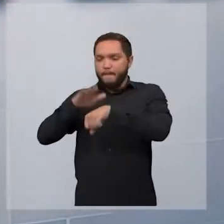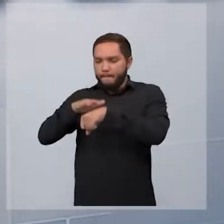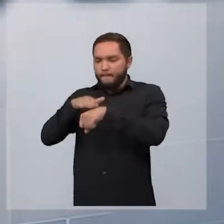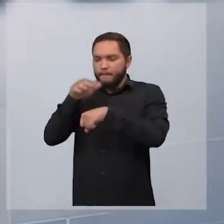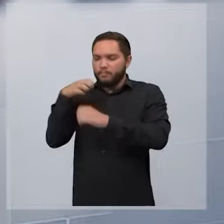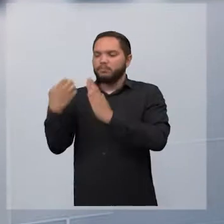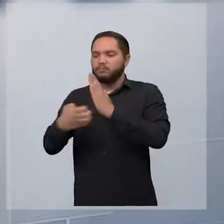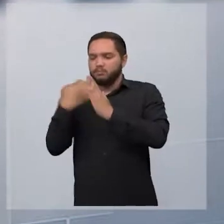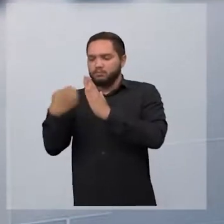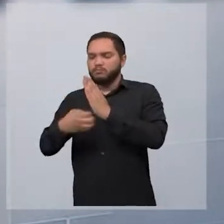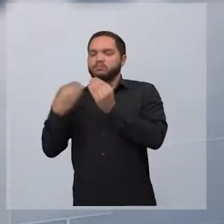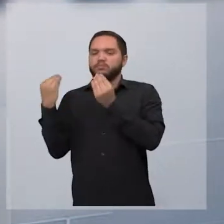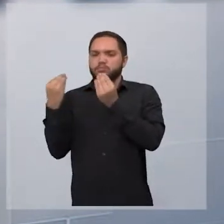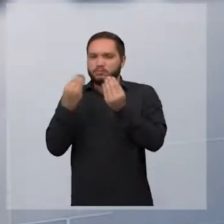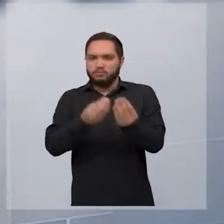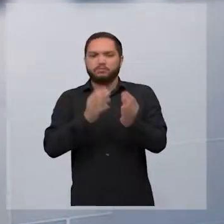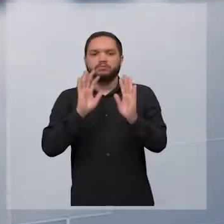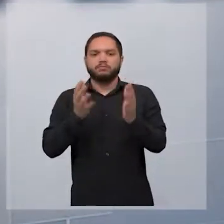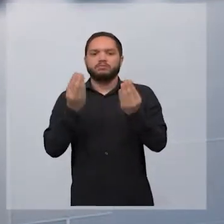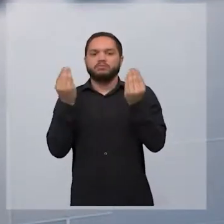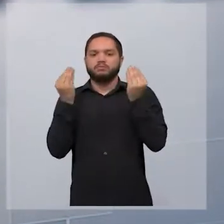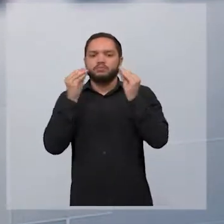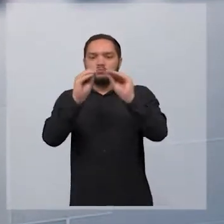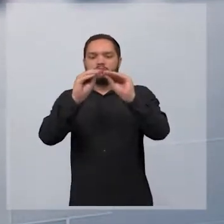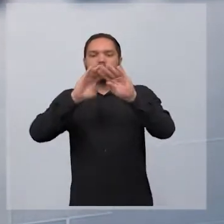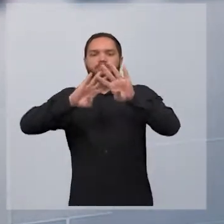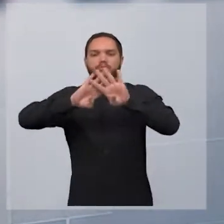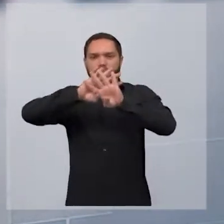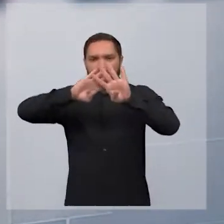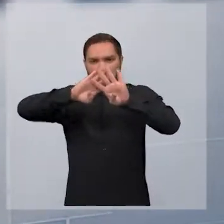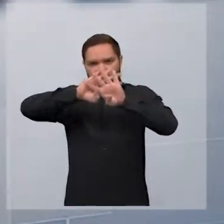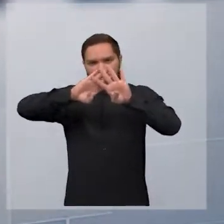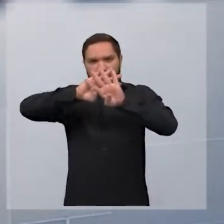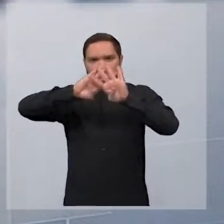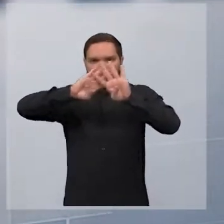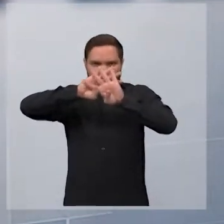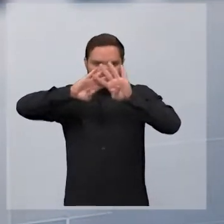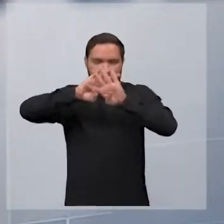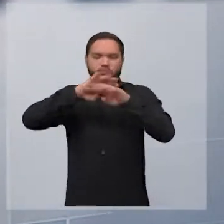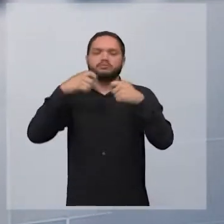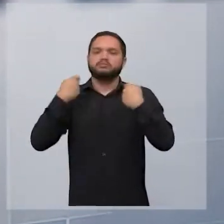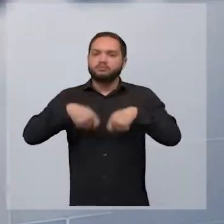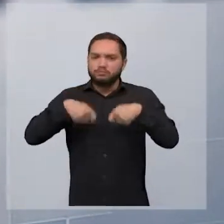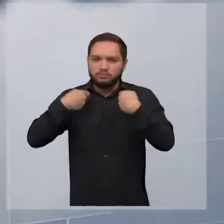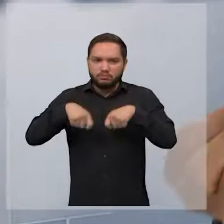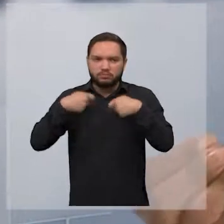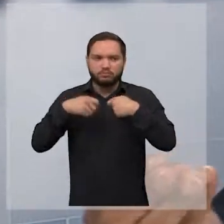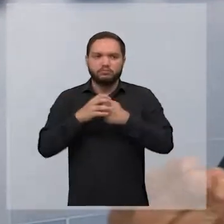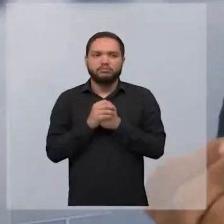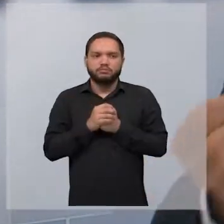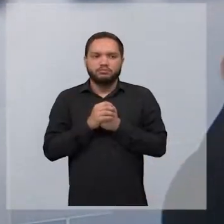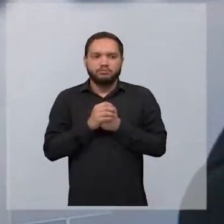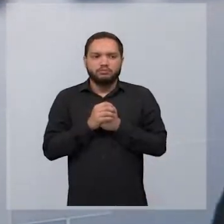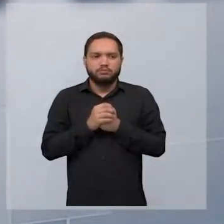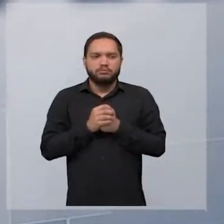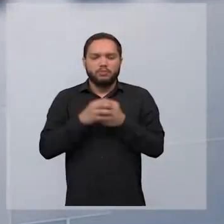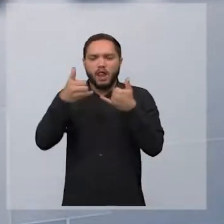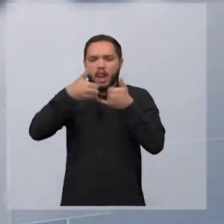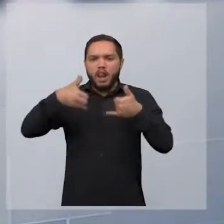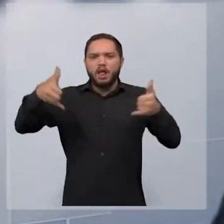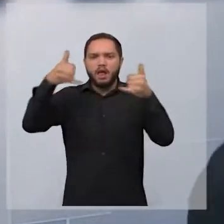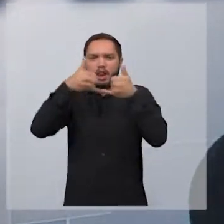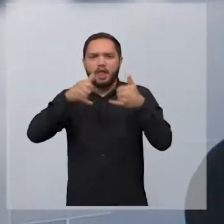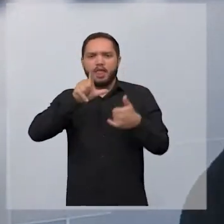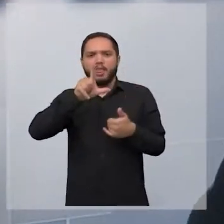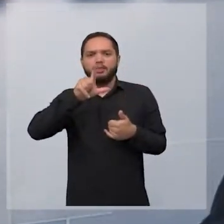entregar essa construção com tela. Estamos falando de nalho. Isso colocado na letra da lei, Colocado do na